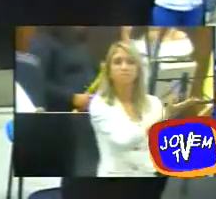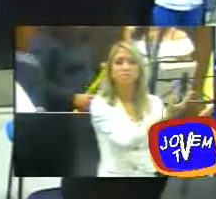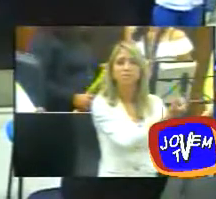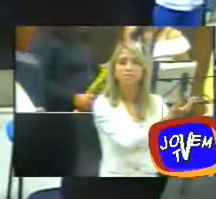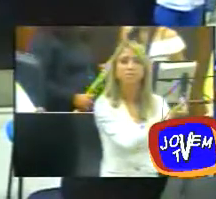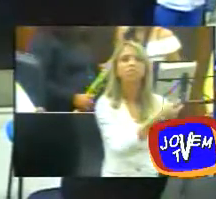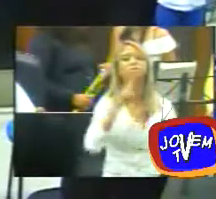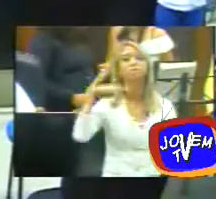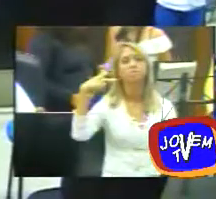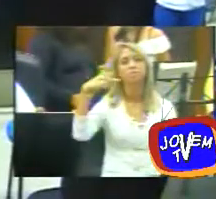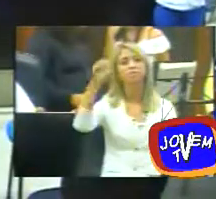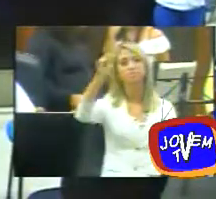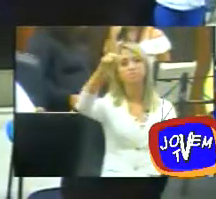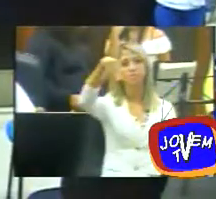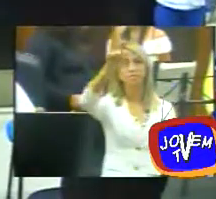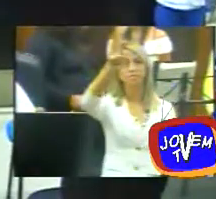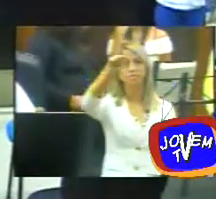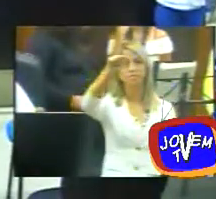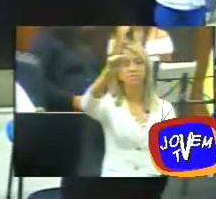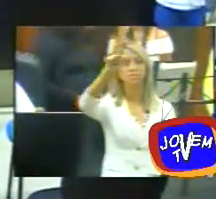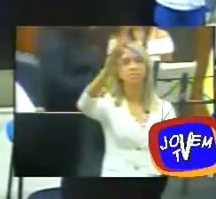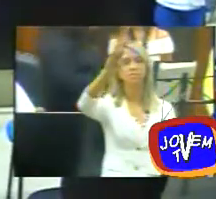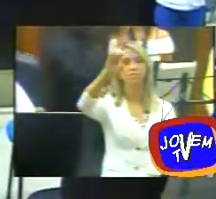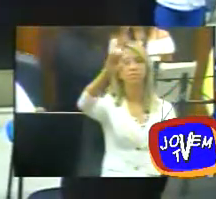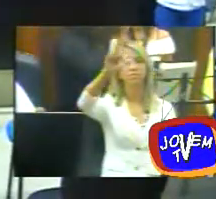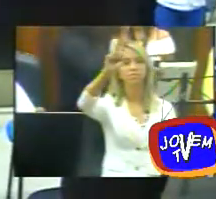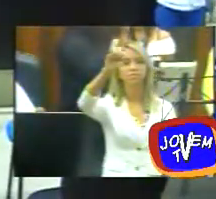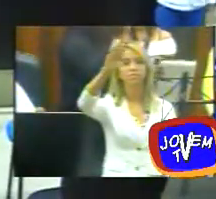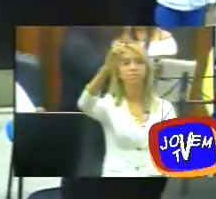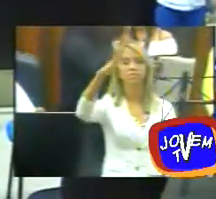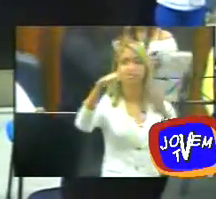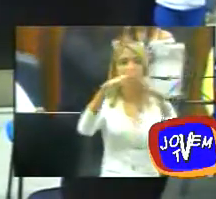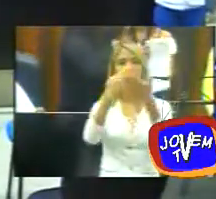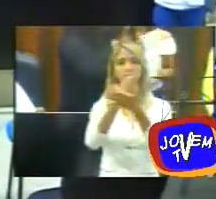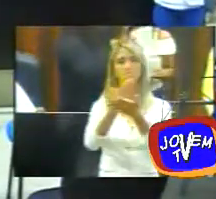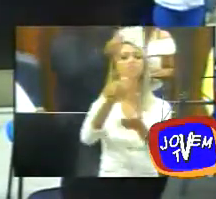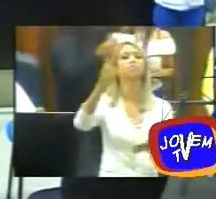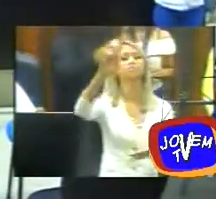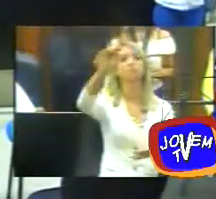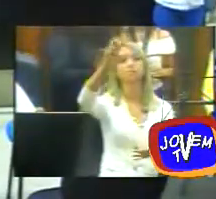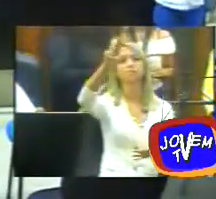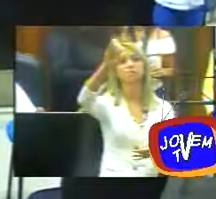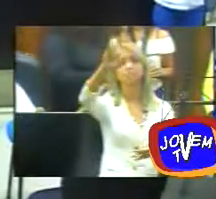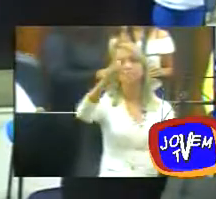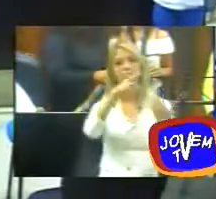Ana Beatriz Lopes de Macedo, Colégio Municipal Rui Barbosa.